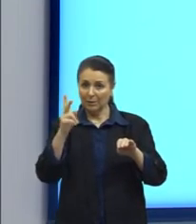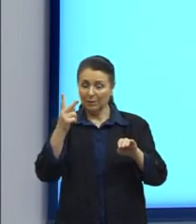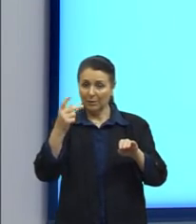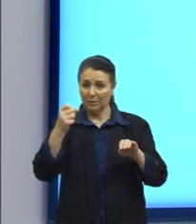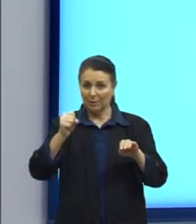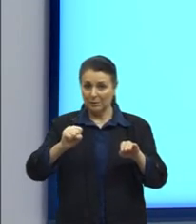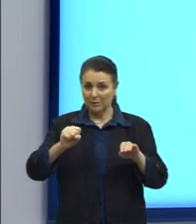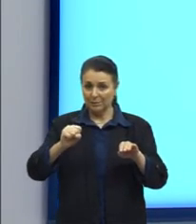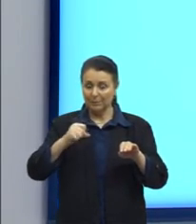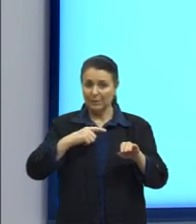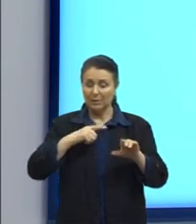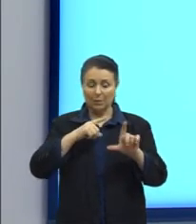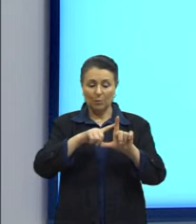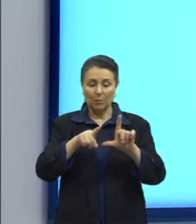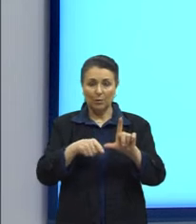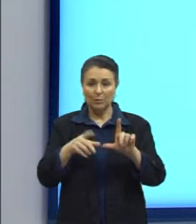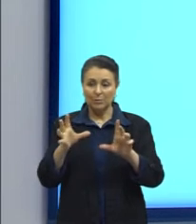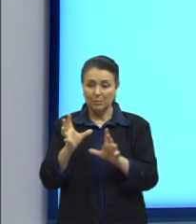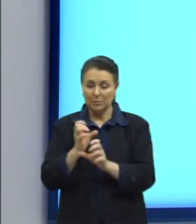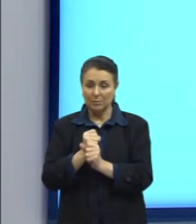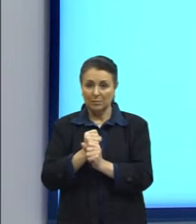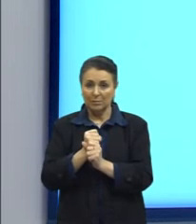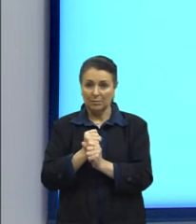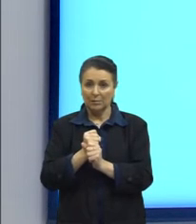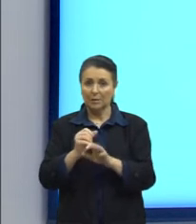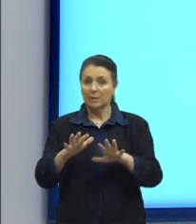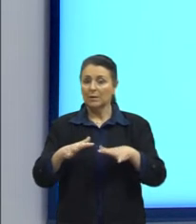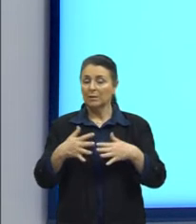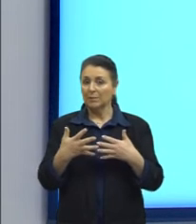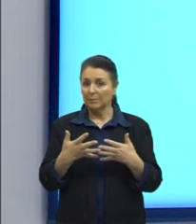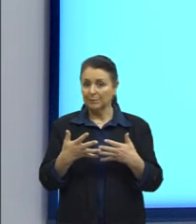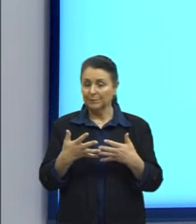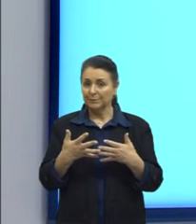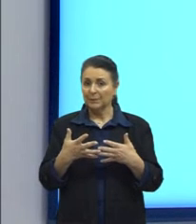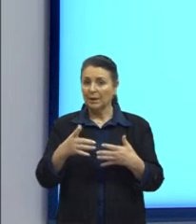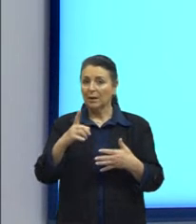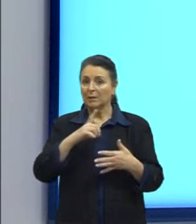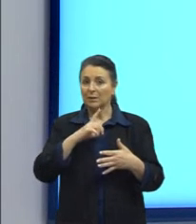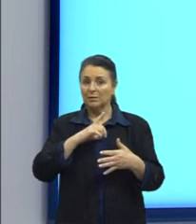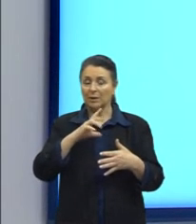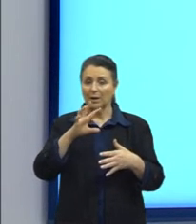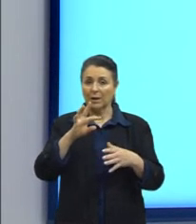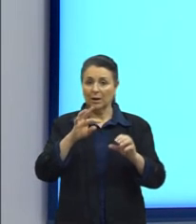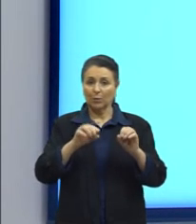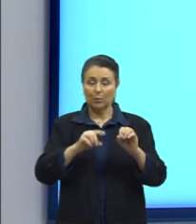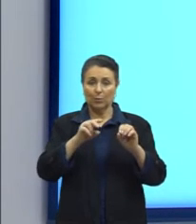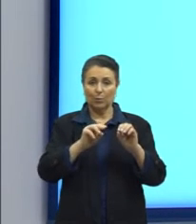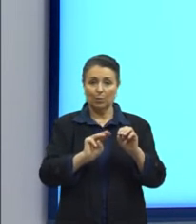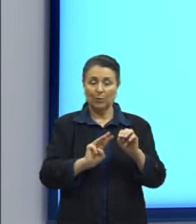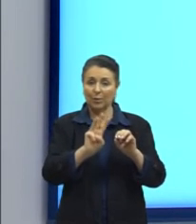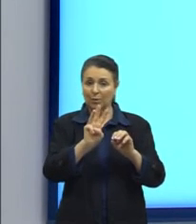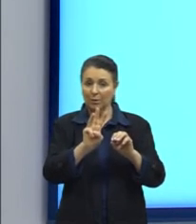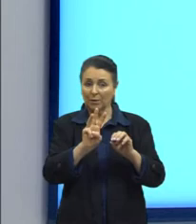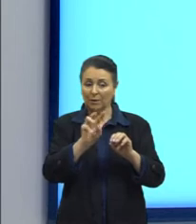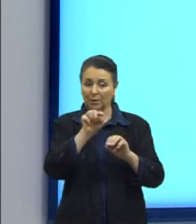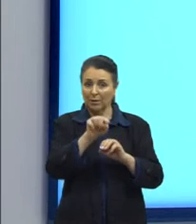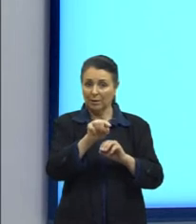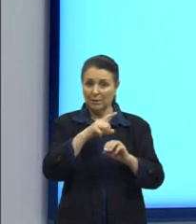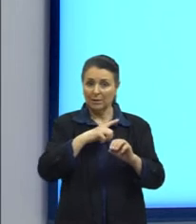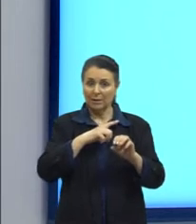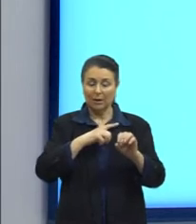aqui que eles acabam se somando então no fim das contas se eu tinha teto ali agora eu vou ter